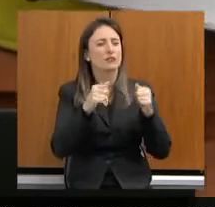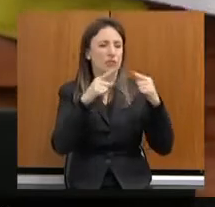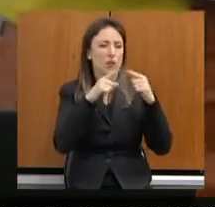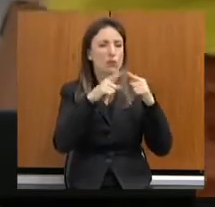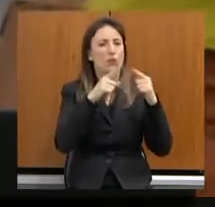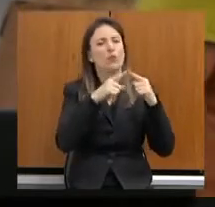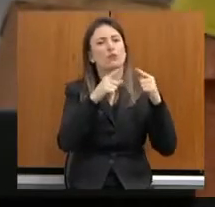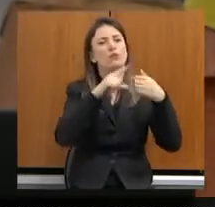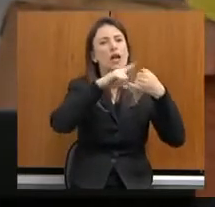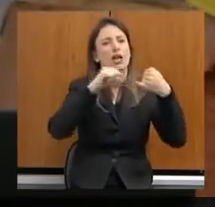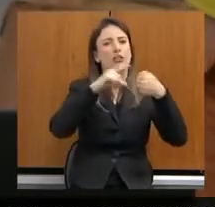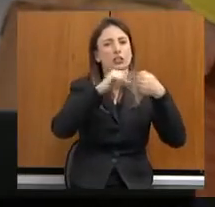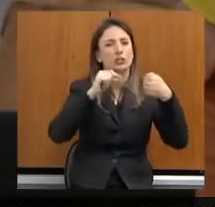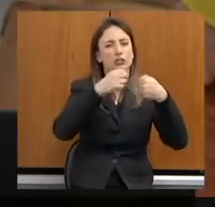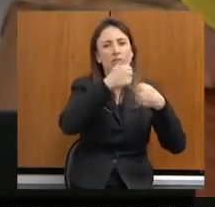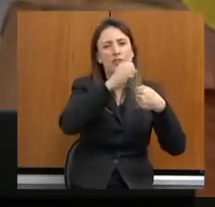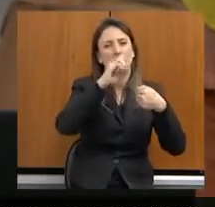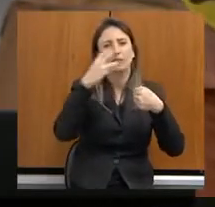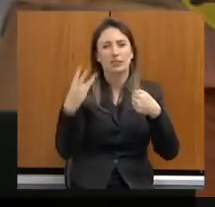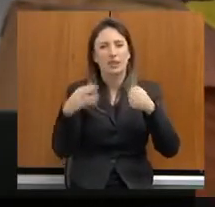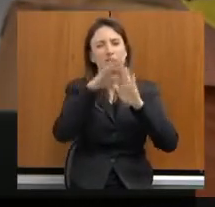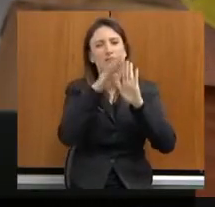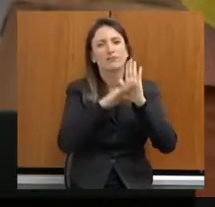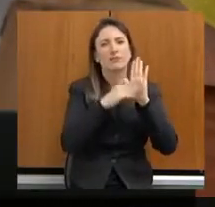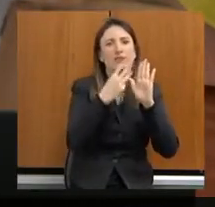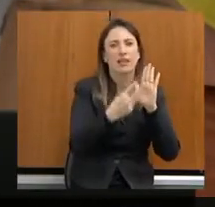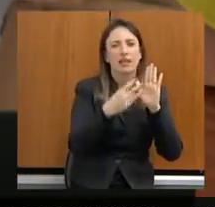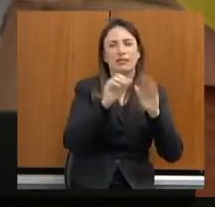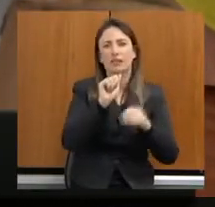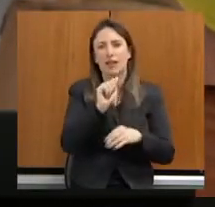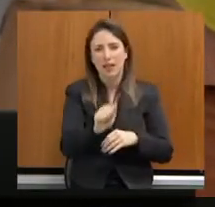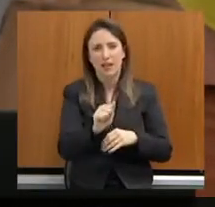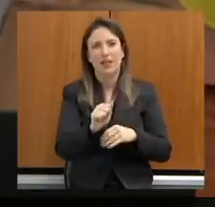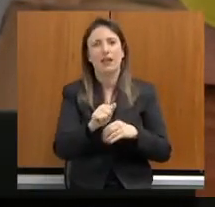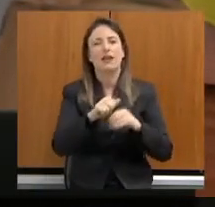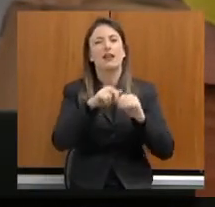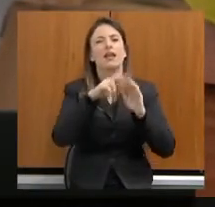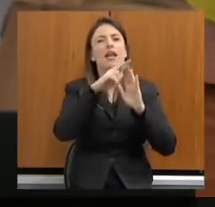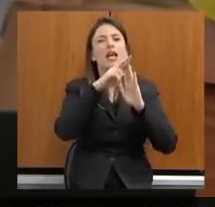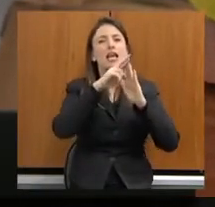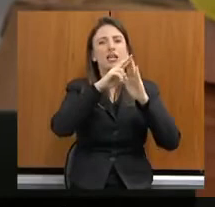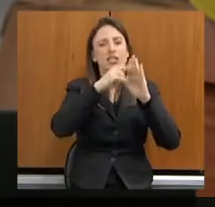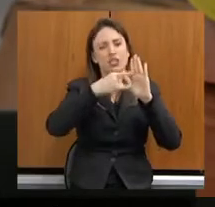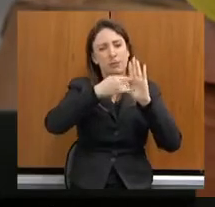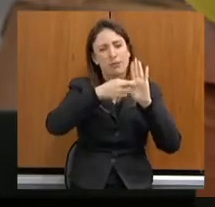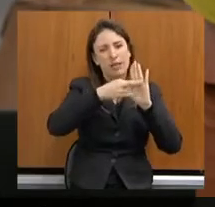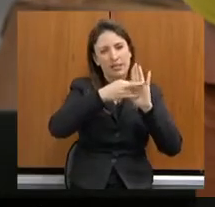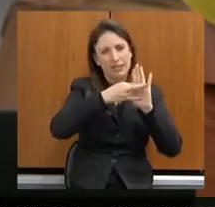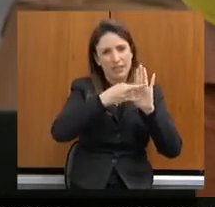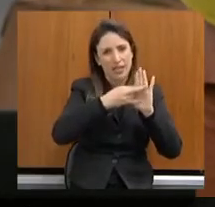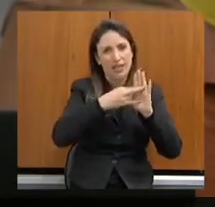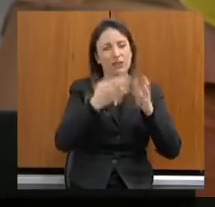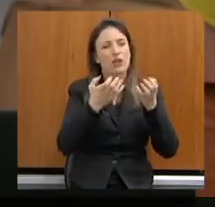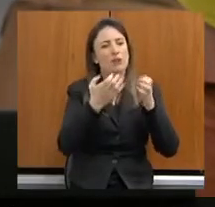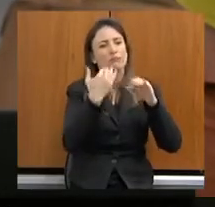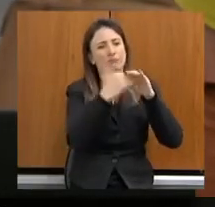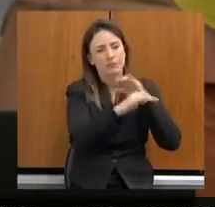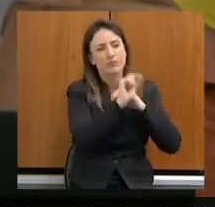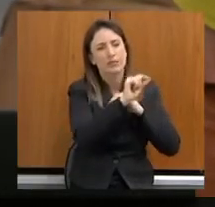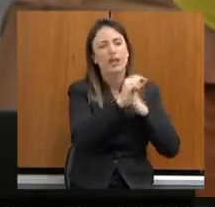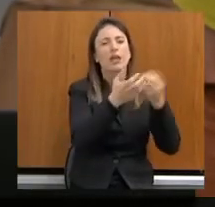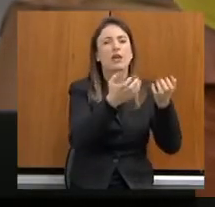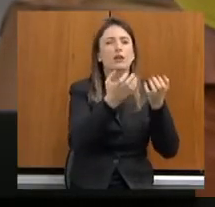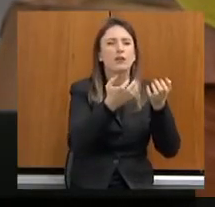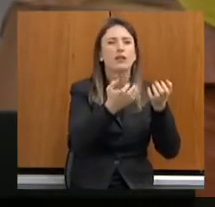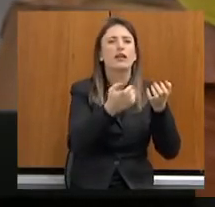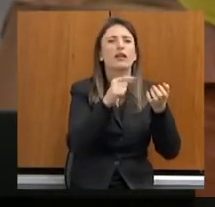termos do artigo 103 inciso 3 letra A do Regimento Interno seja encaminhado à secretaria de estado